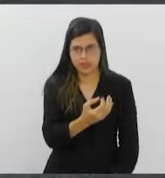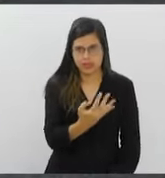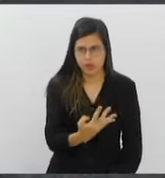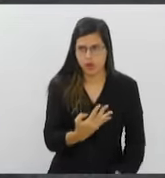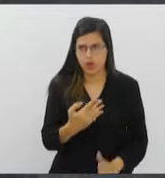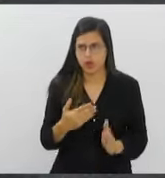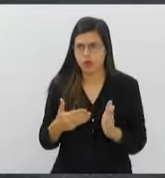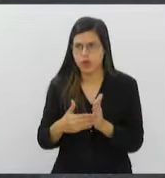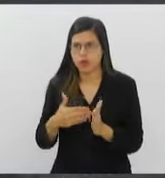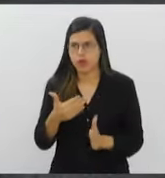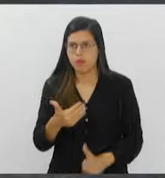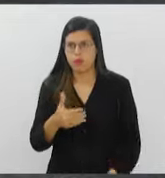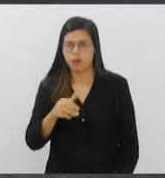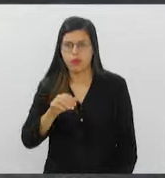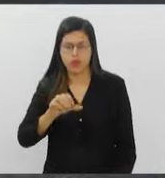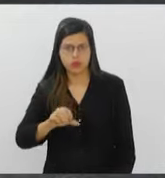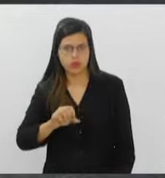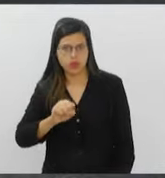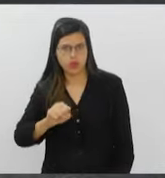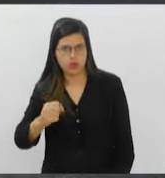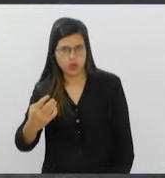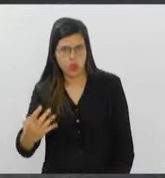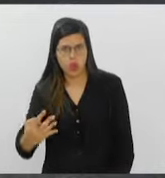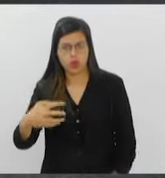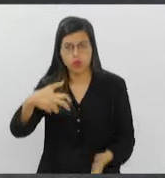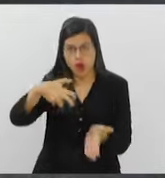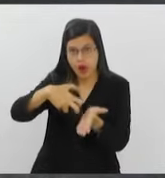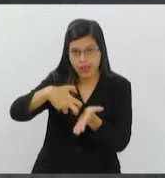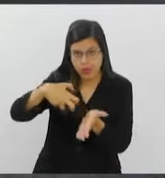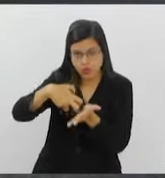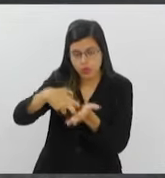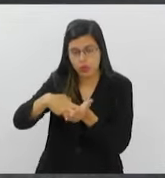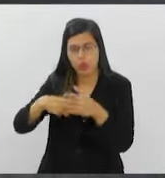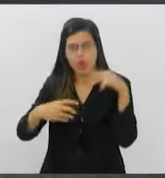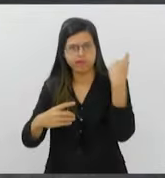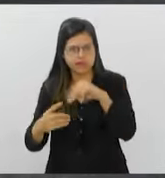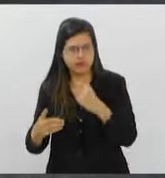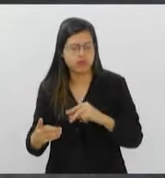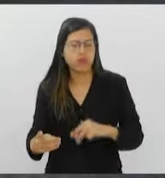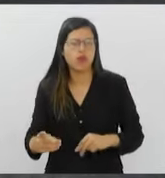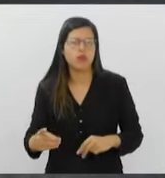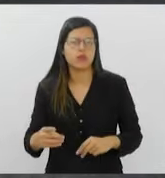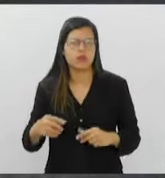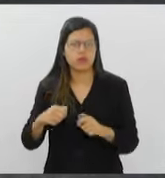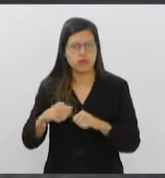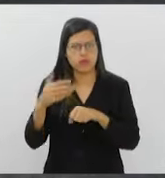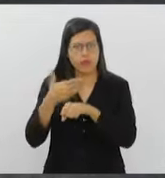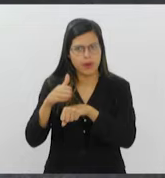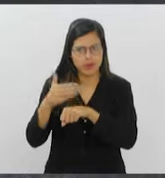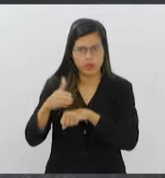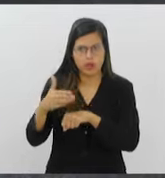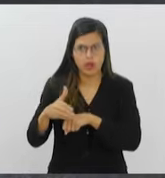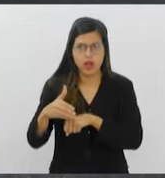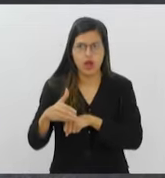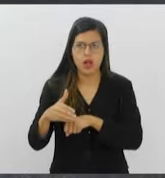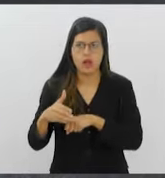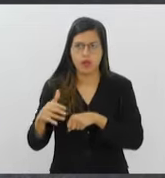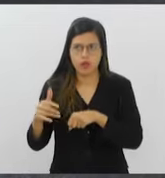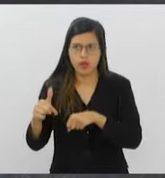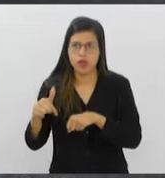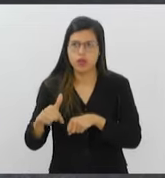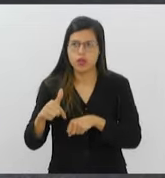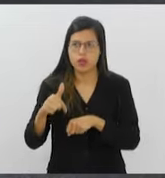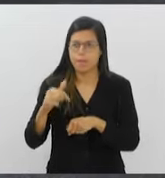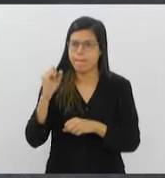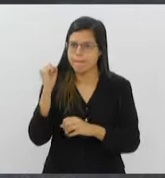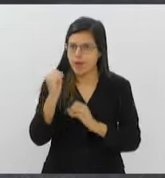até 1984, onde a tortura foi amplamente praticada e vitimou agentes libertários